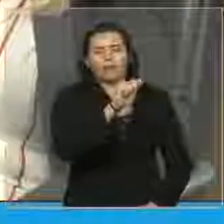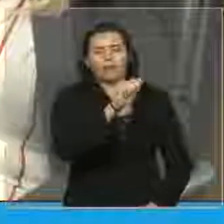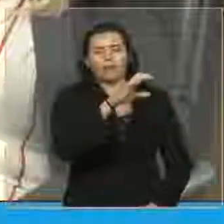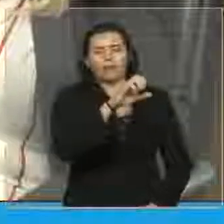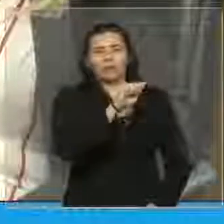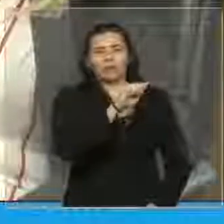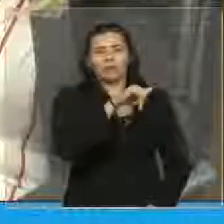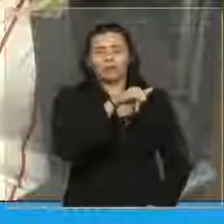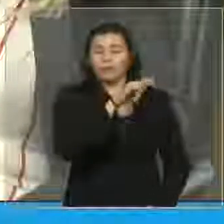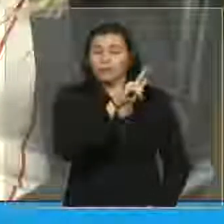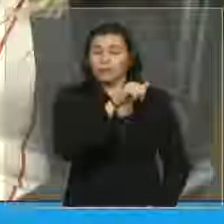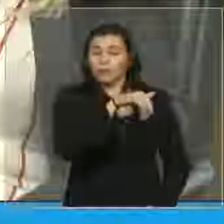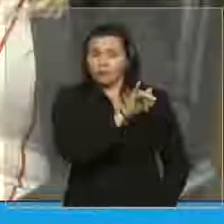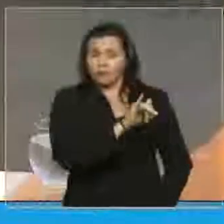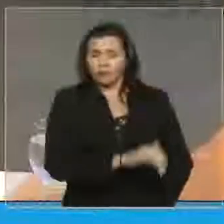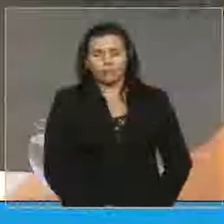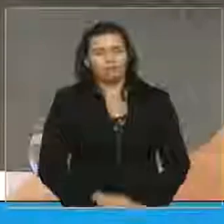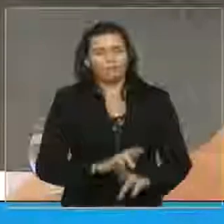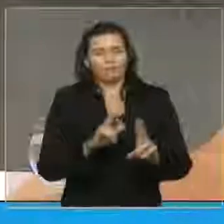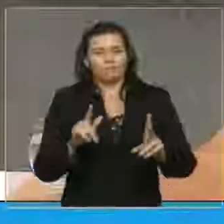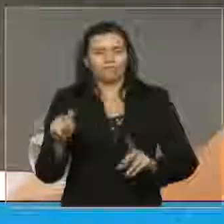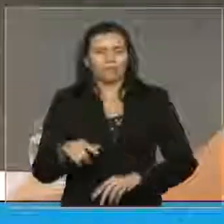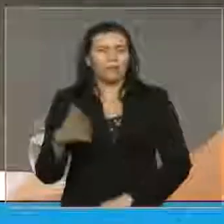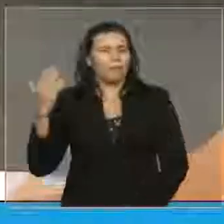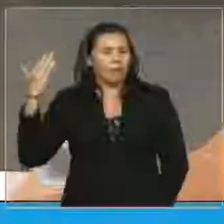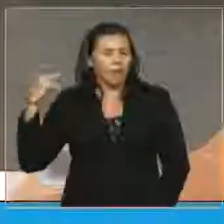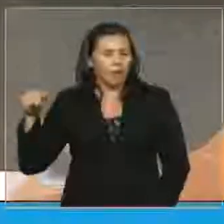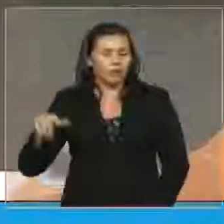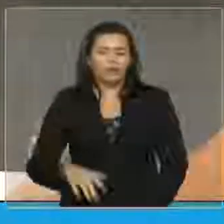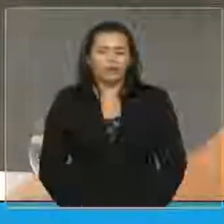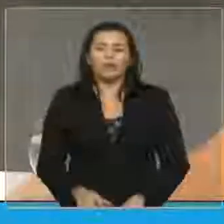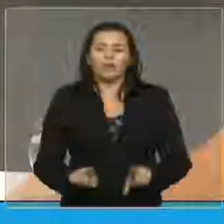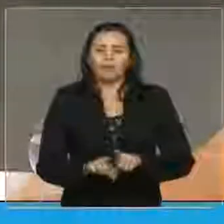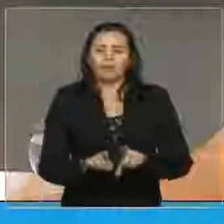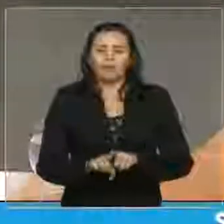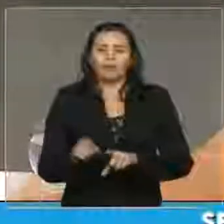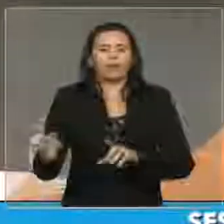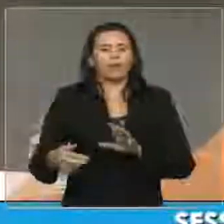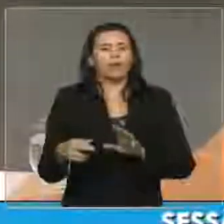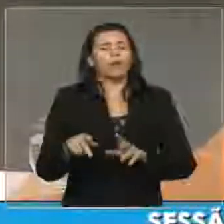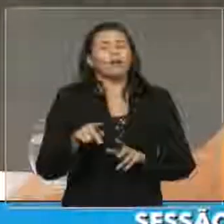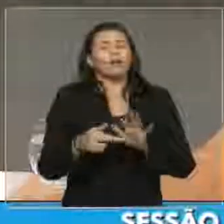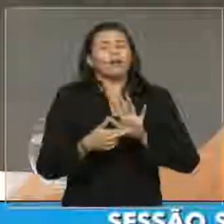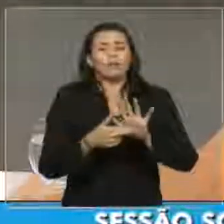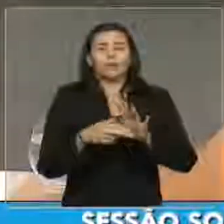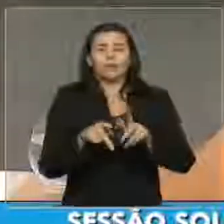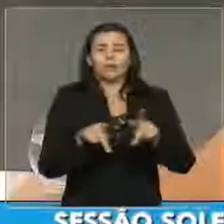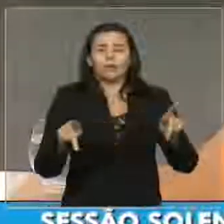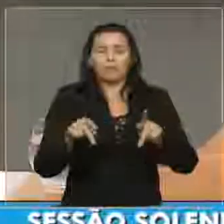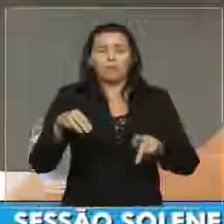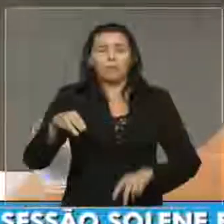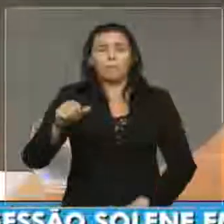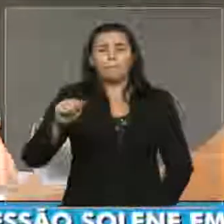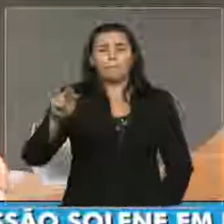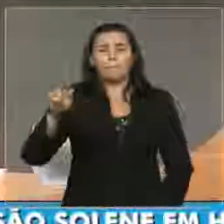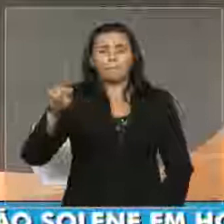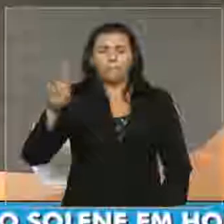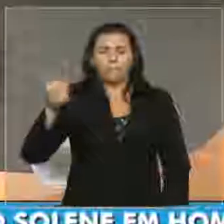excelentíssima senhora Ademar, procuradora federal da AGU, neste ato representando o procurador Marcelo Laonde. Muito obrigado pela presença.